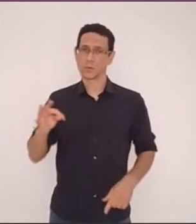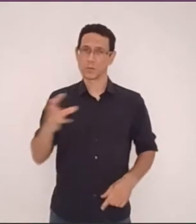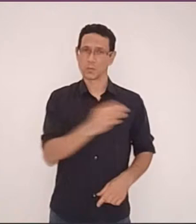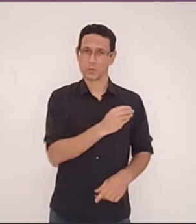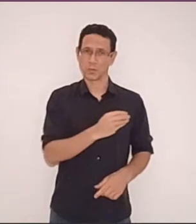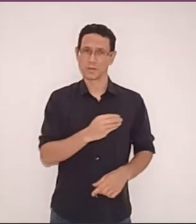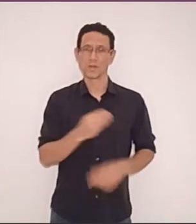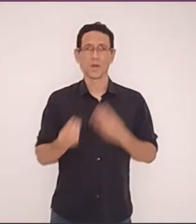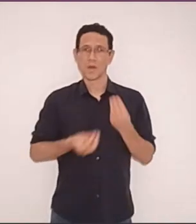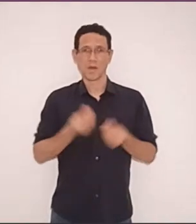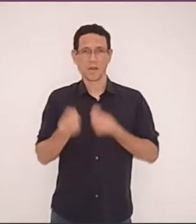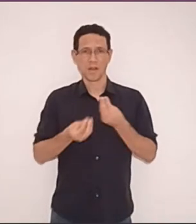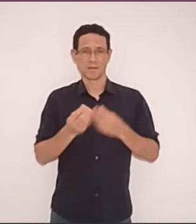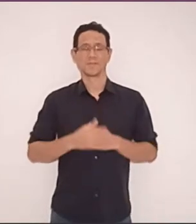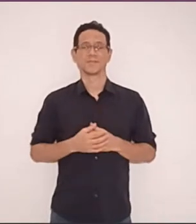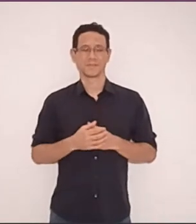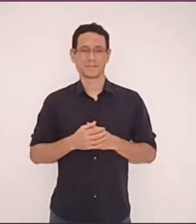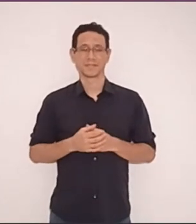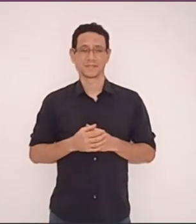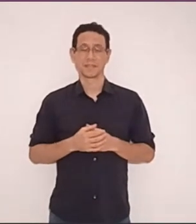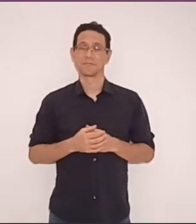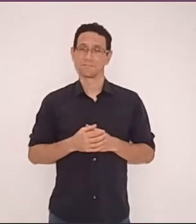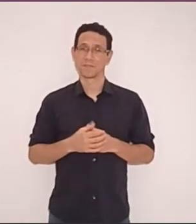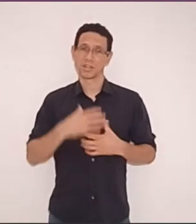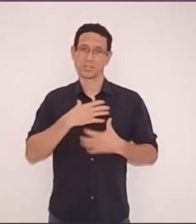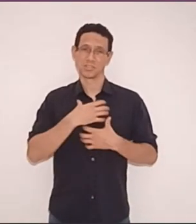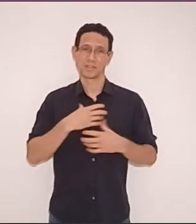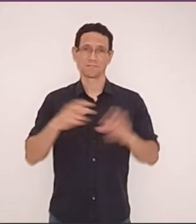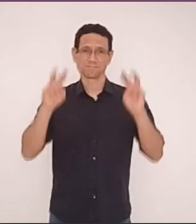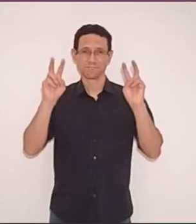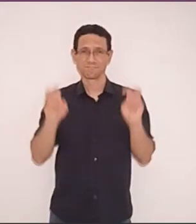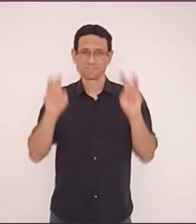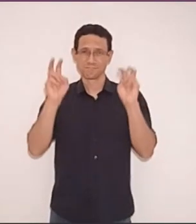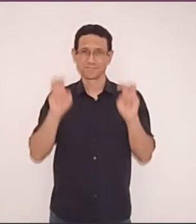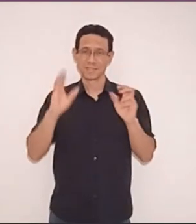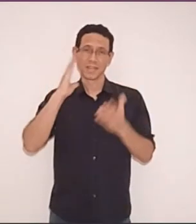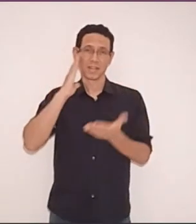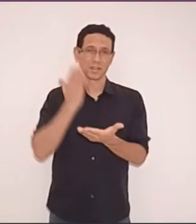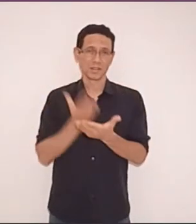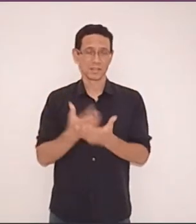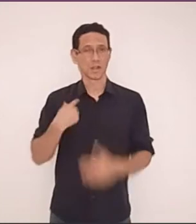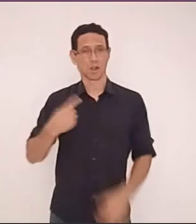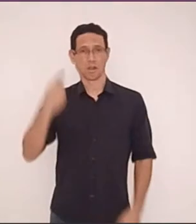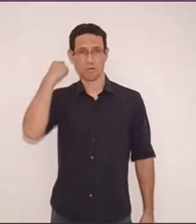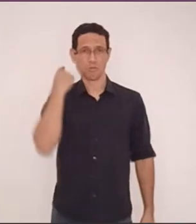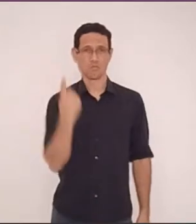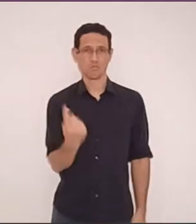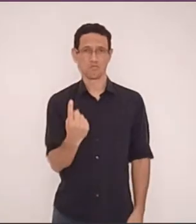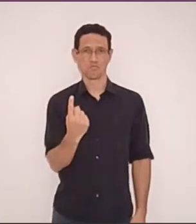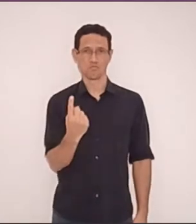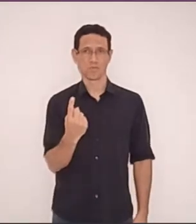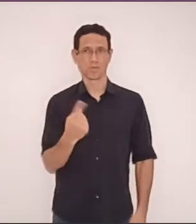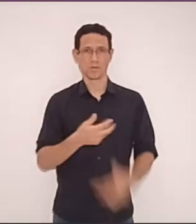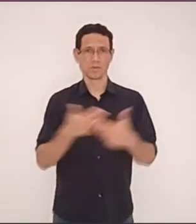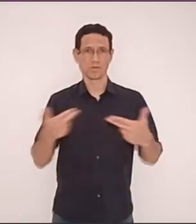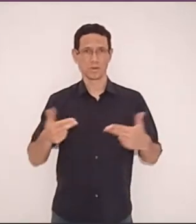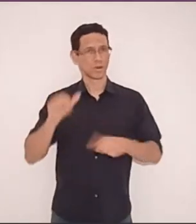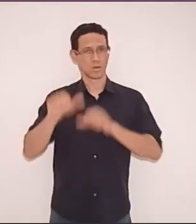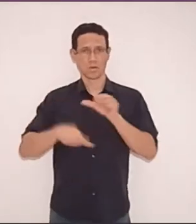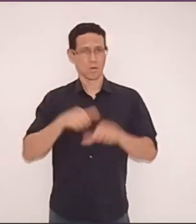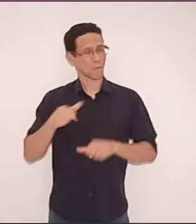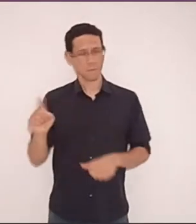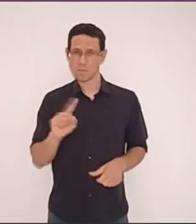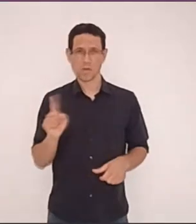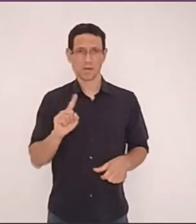todos os problemas essa mas ele sair das questões aplicação um modelo fechado um primo alho